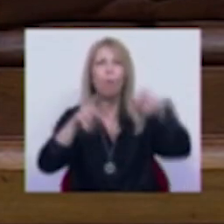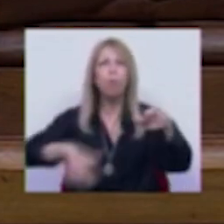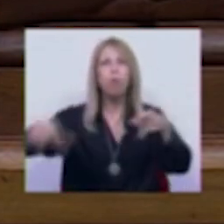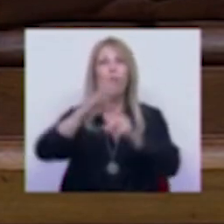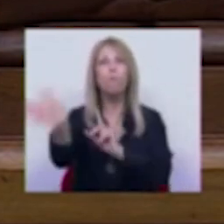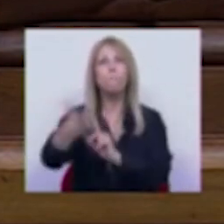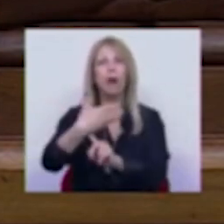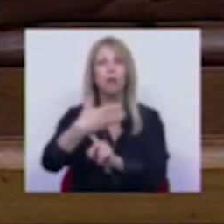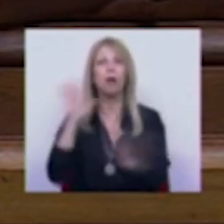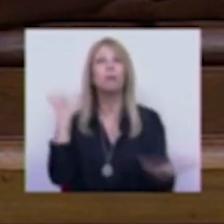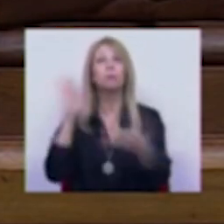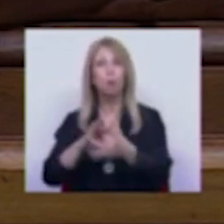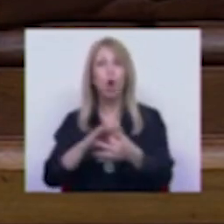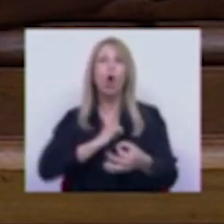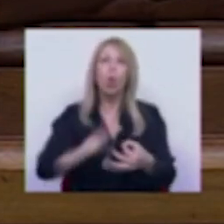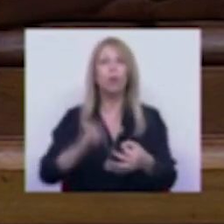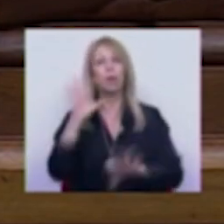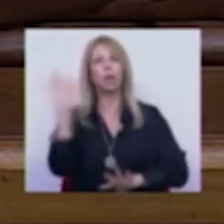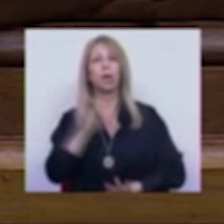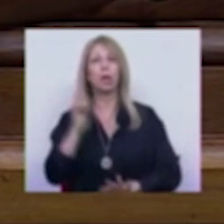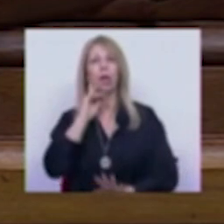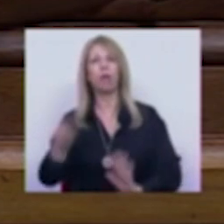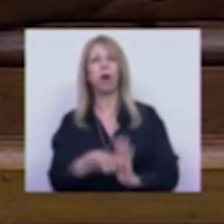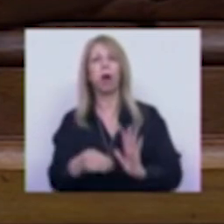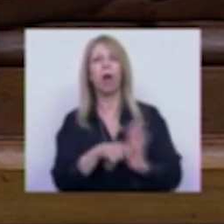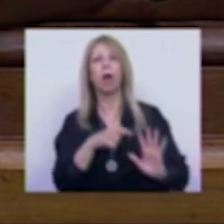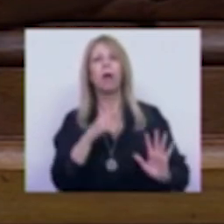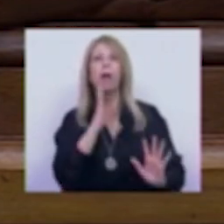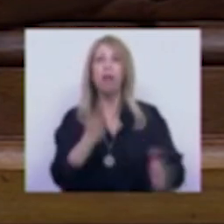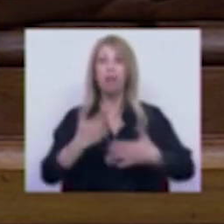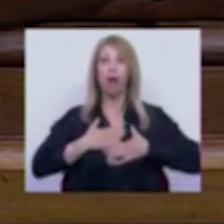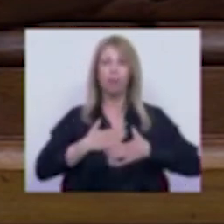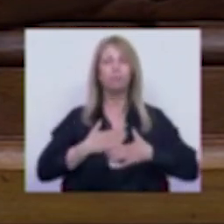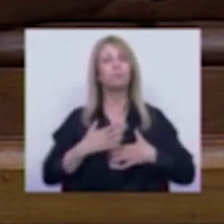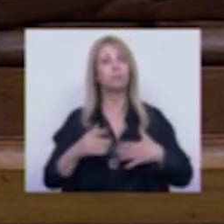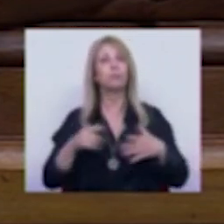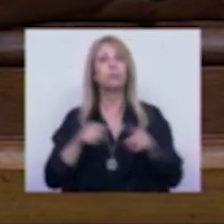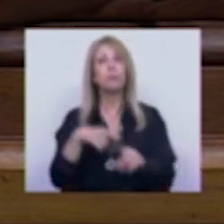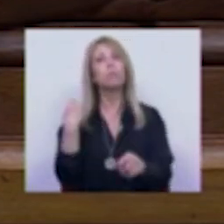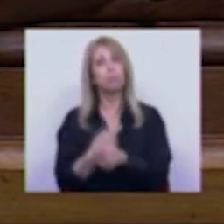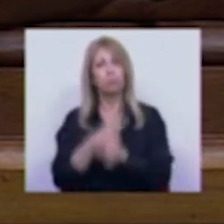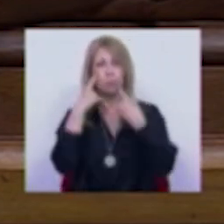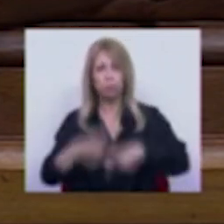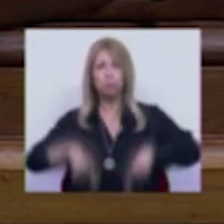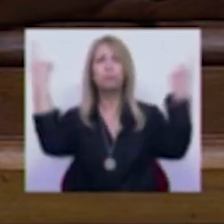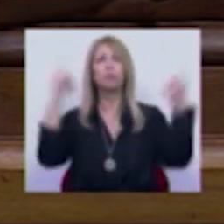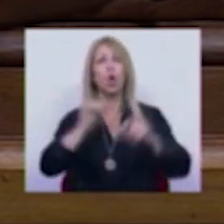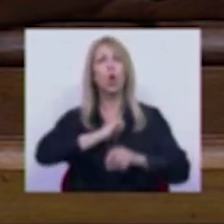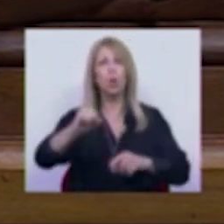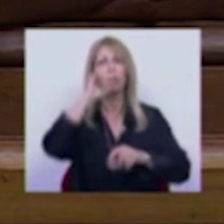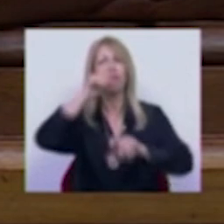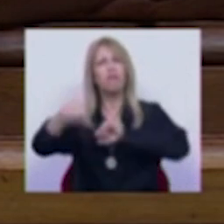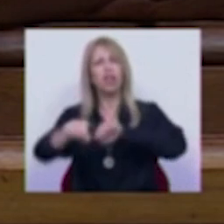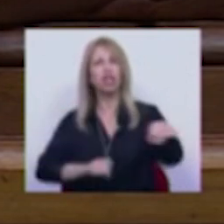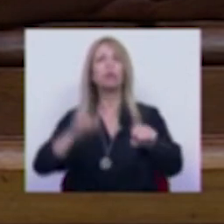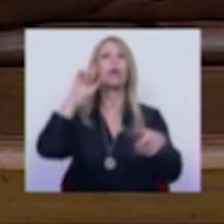pátria, contra tentativas de intimidação, reafirmamos o compromisso de hoje e de sempre contra o fascismo e a guerra, pela paz,